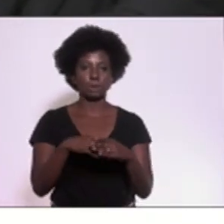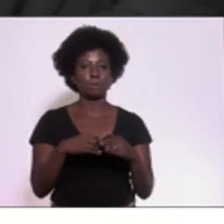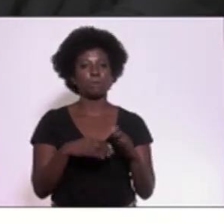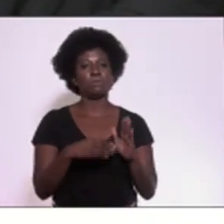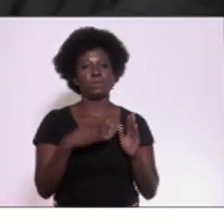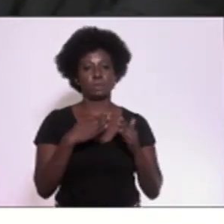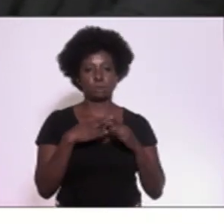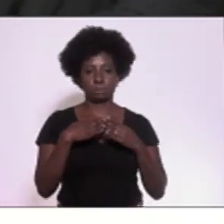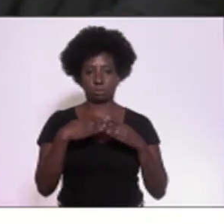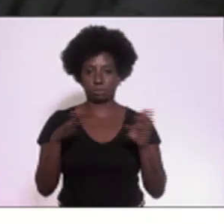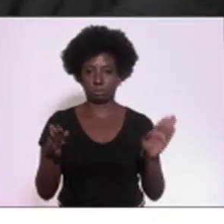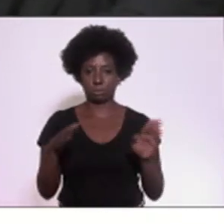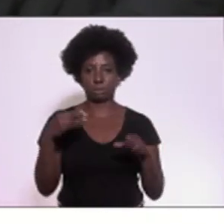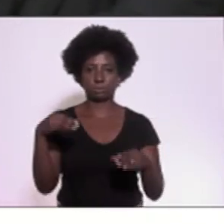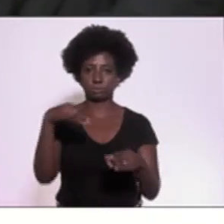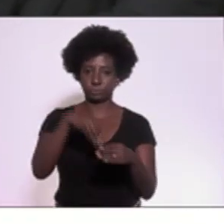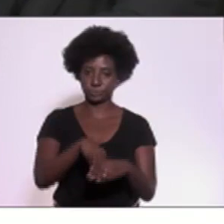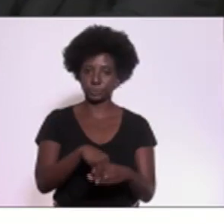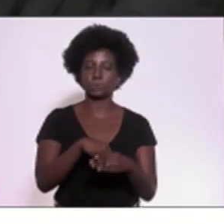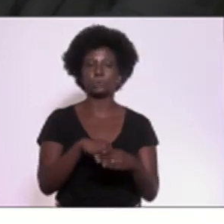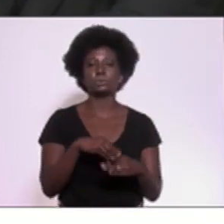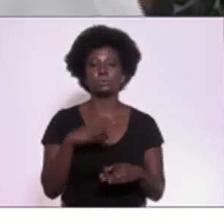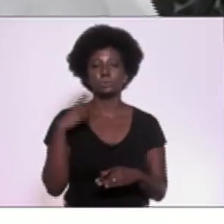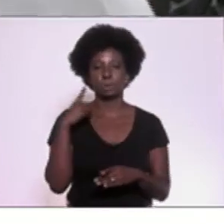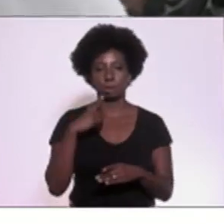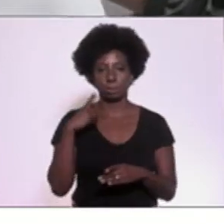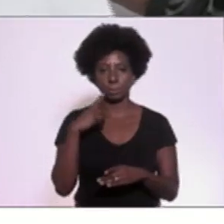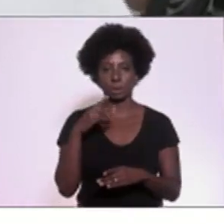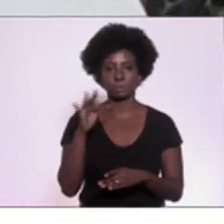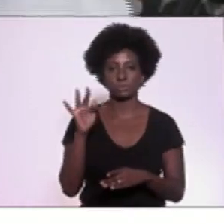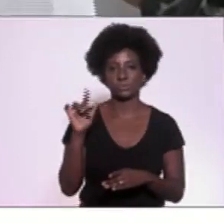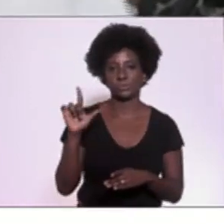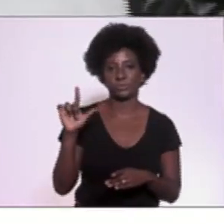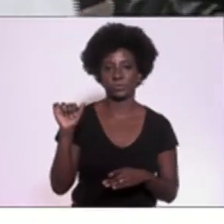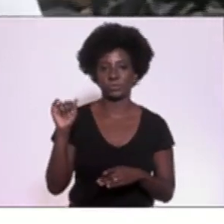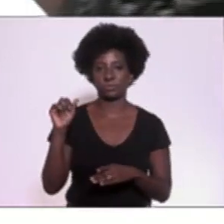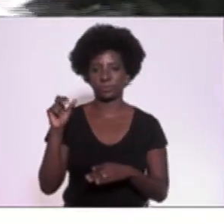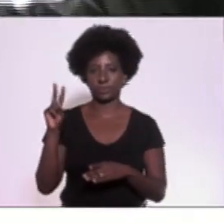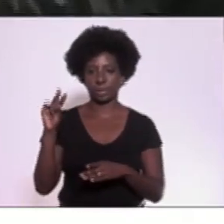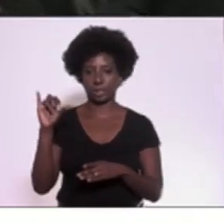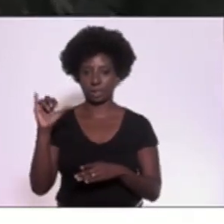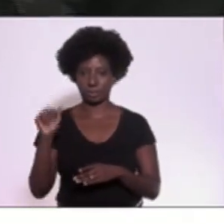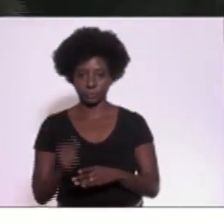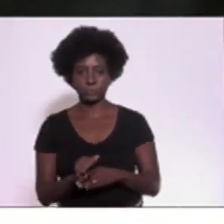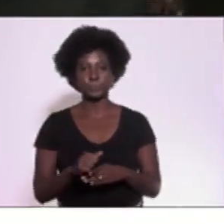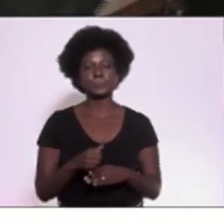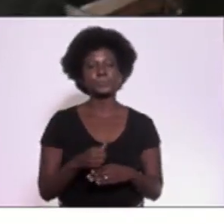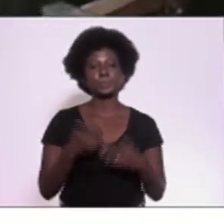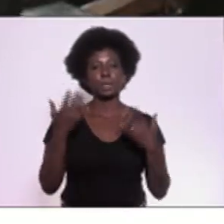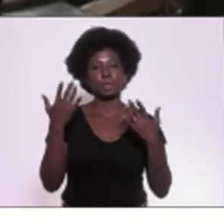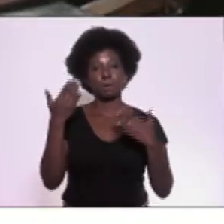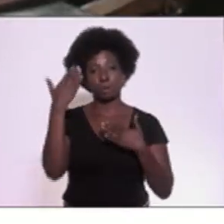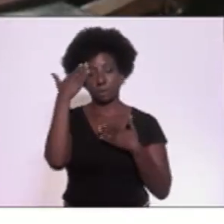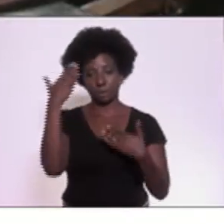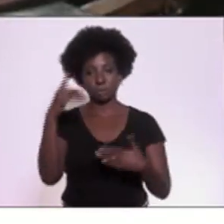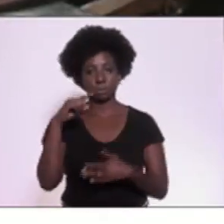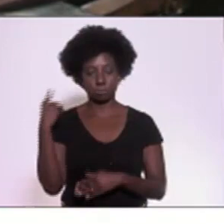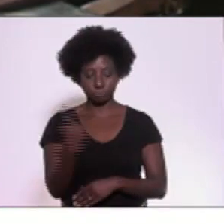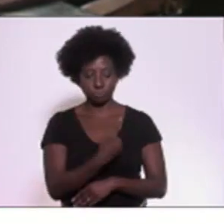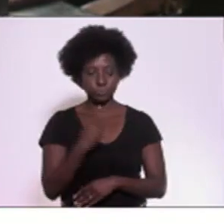Declaração de voto. Declaração de voto do autor, deputado Flávio Serafini. Senhor presidente, em primeiro lugar, agradecer a todos os deputados